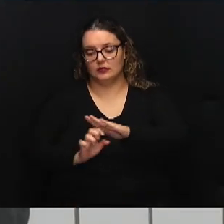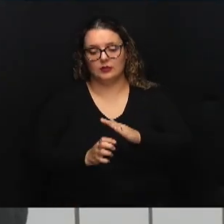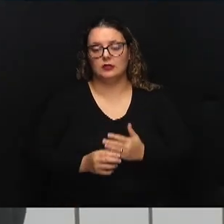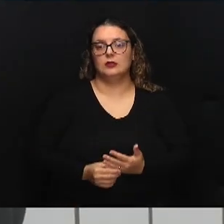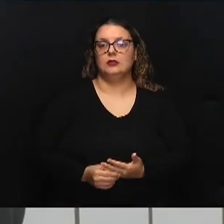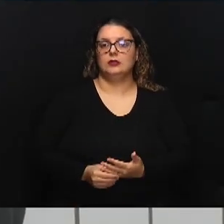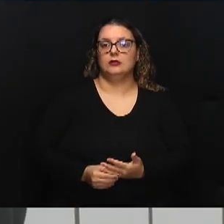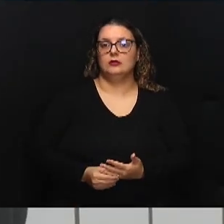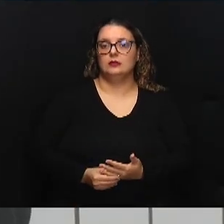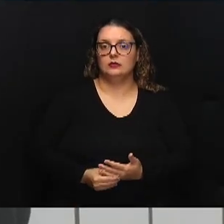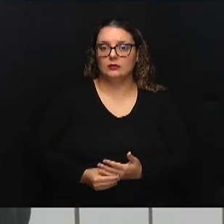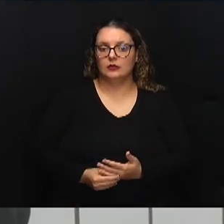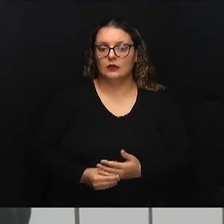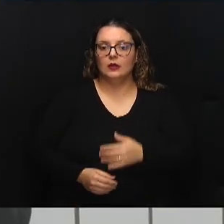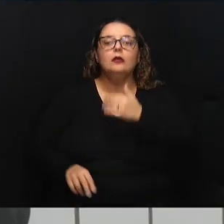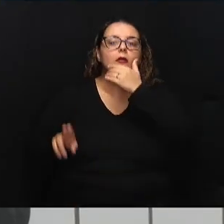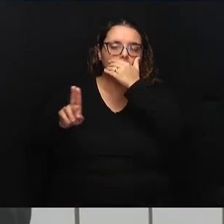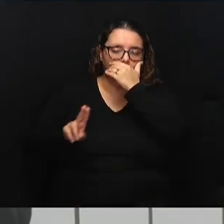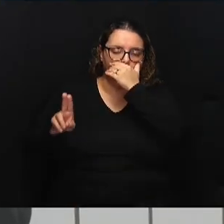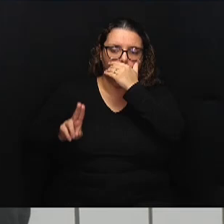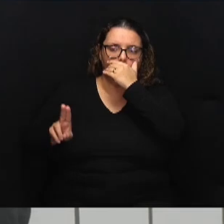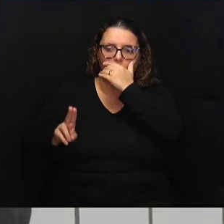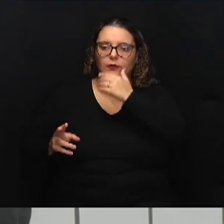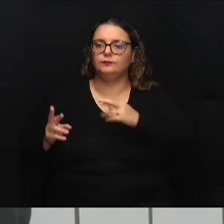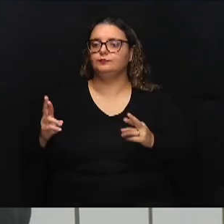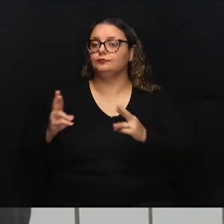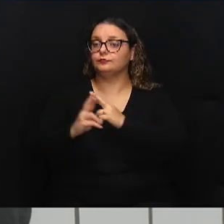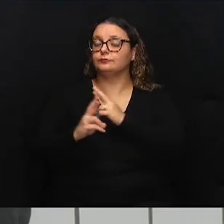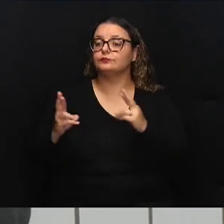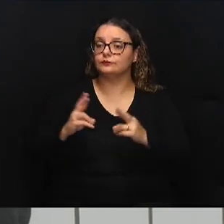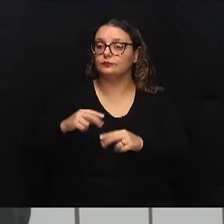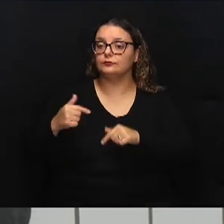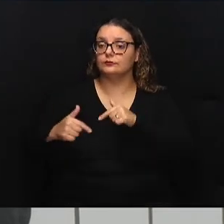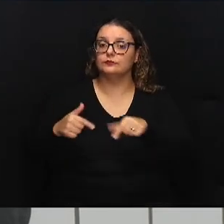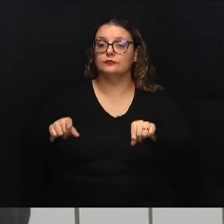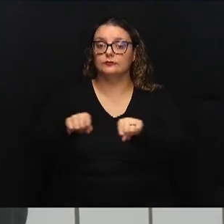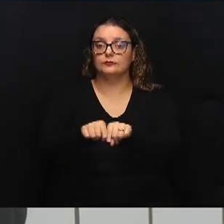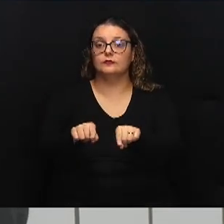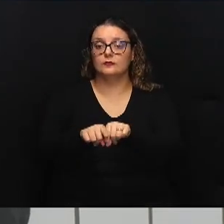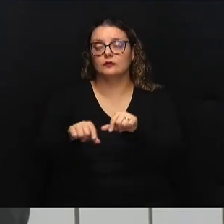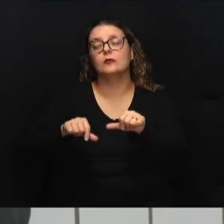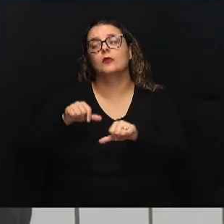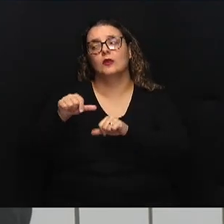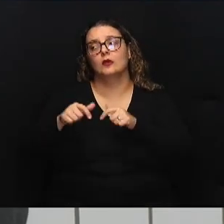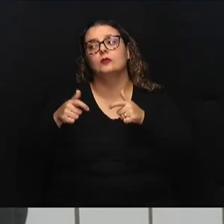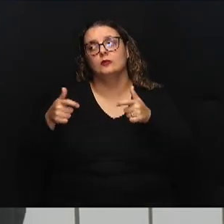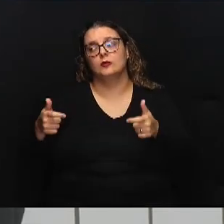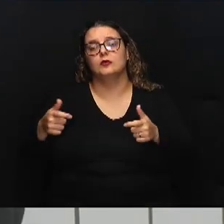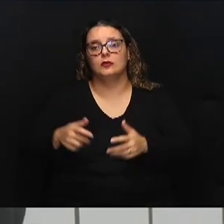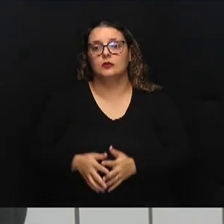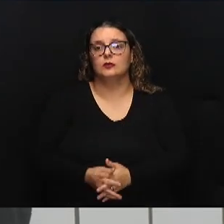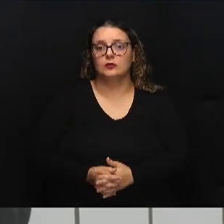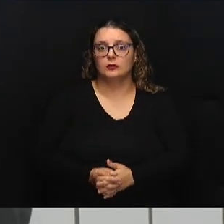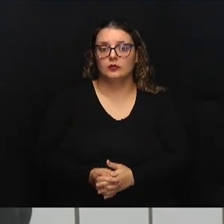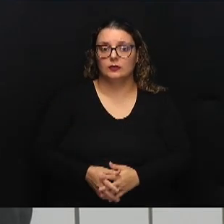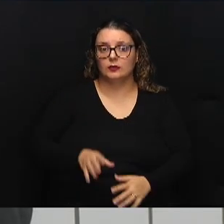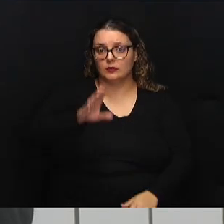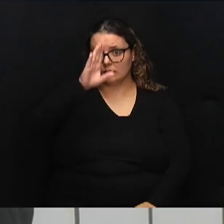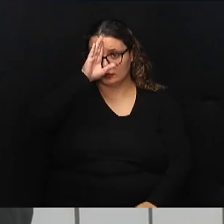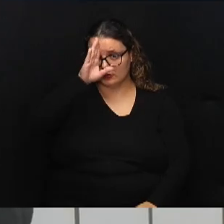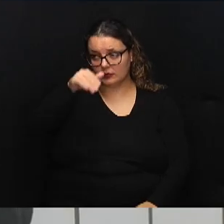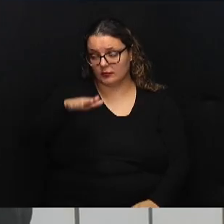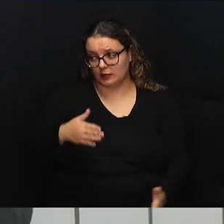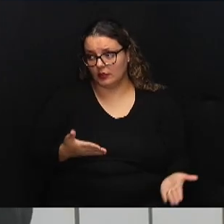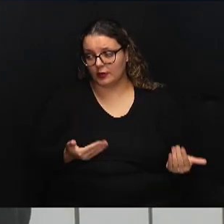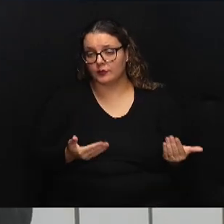ainda aplicando. A relação de trabalho também mudou bastante. Então, principalmente nos mais